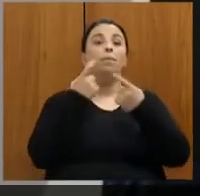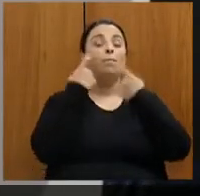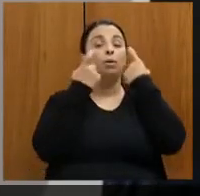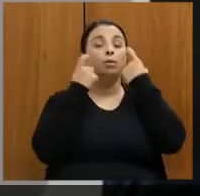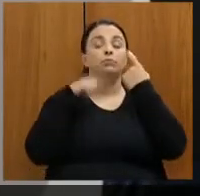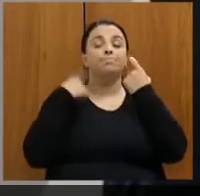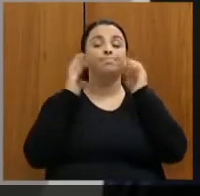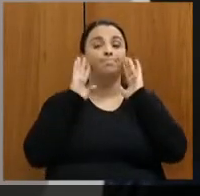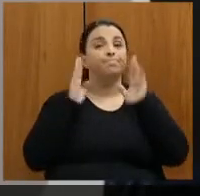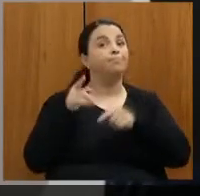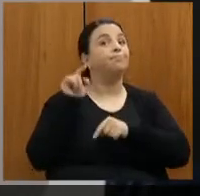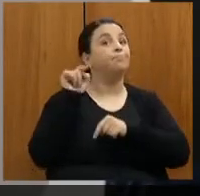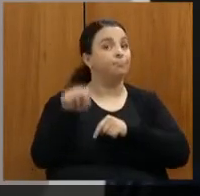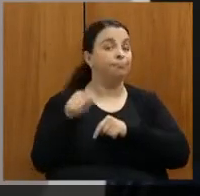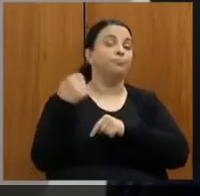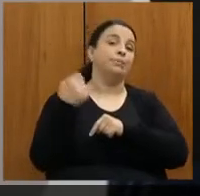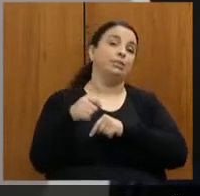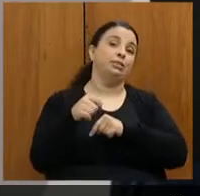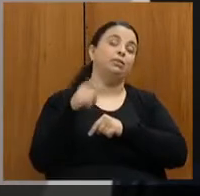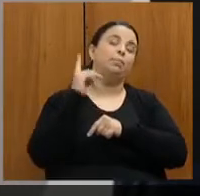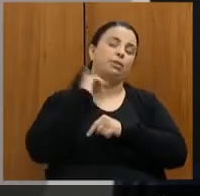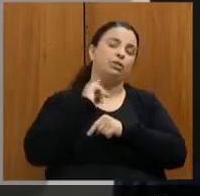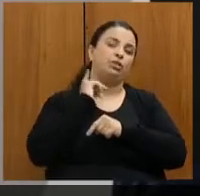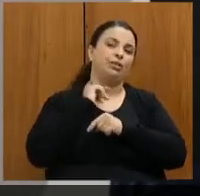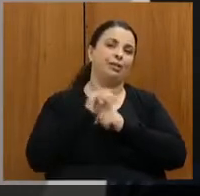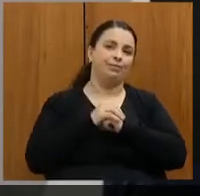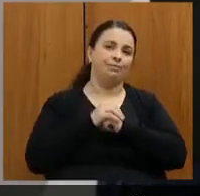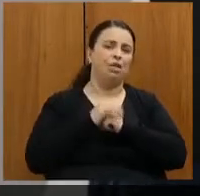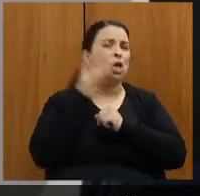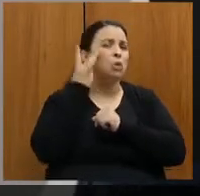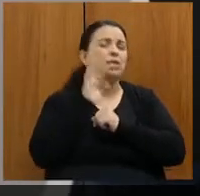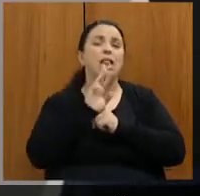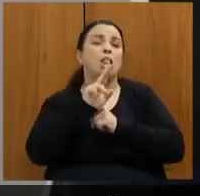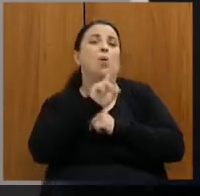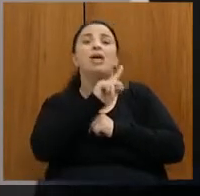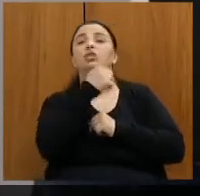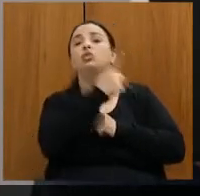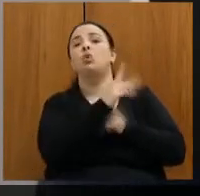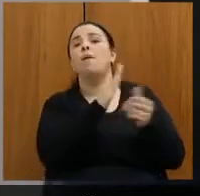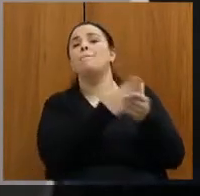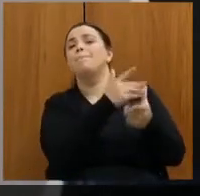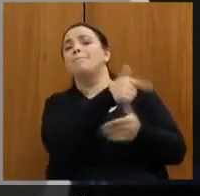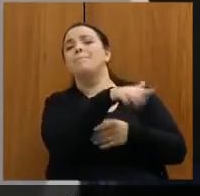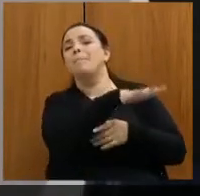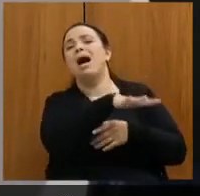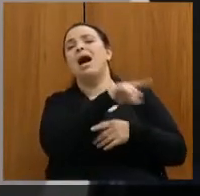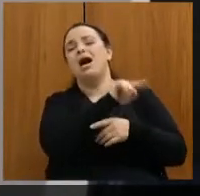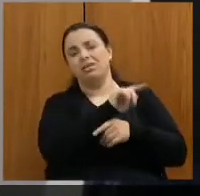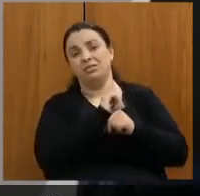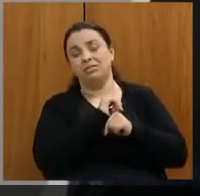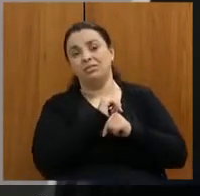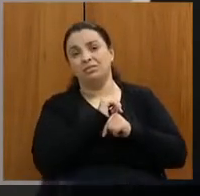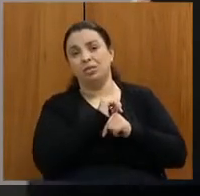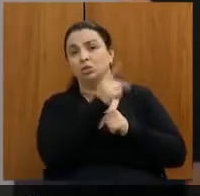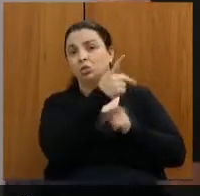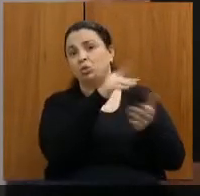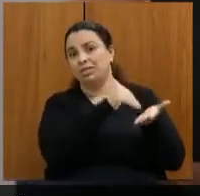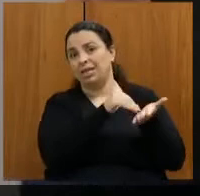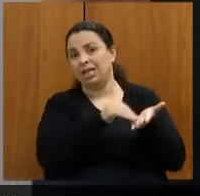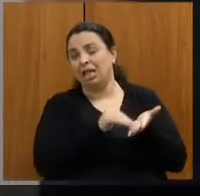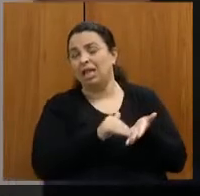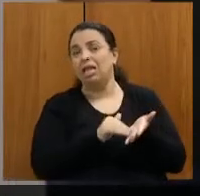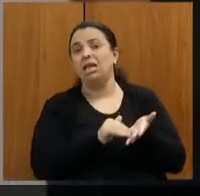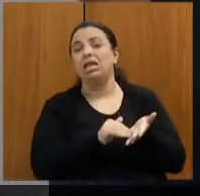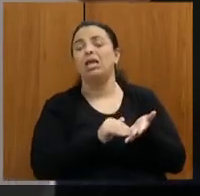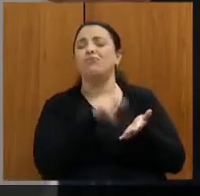precisa ter com Minas Gerais Eu sei que não é da sua pasta É algumas questões que sua cuida da Receita